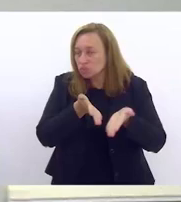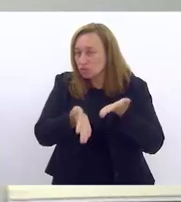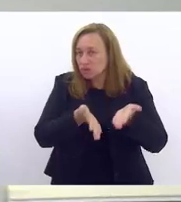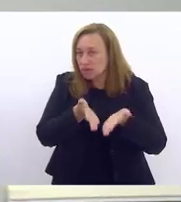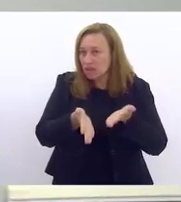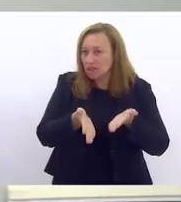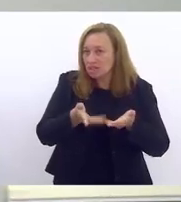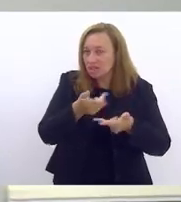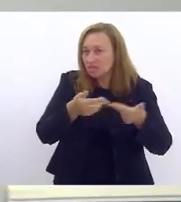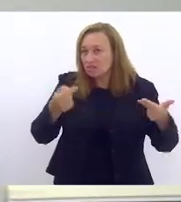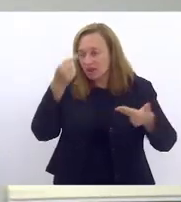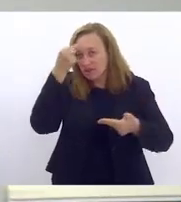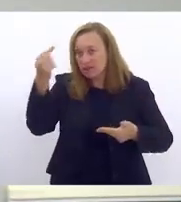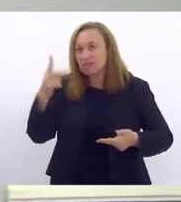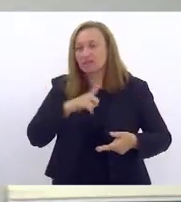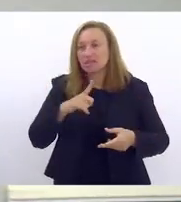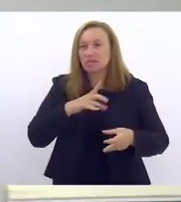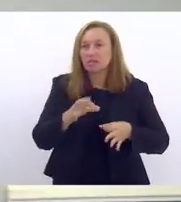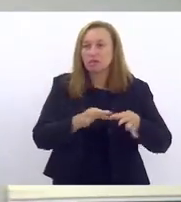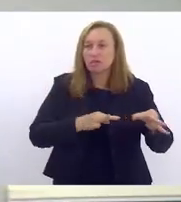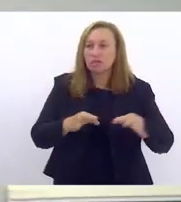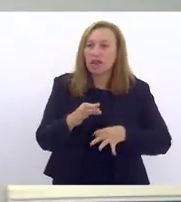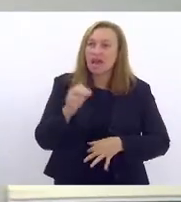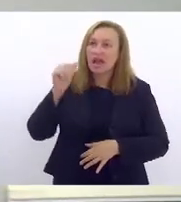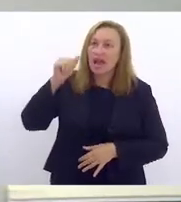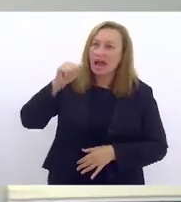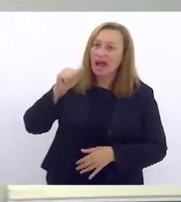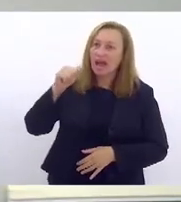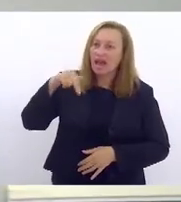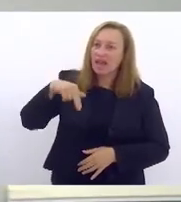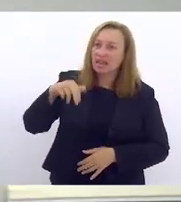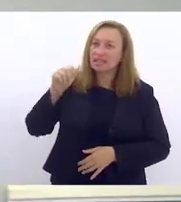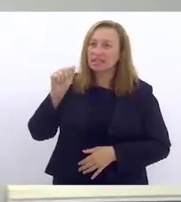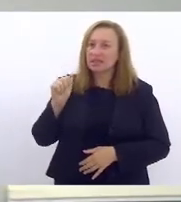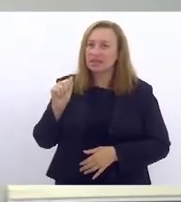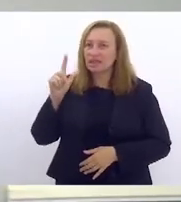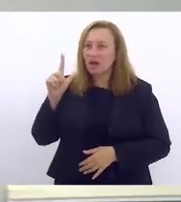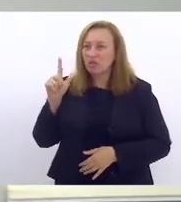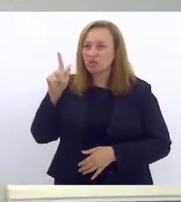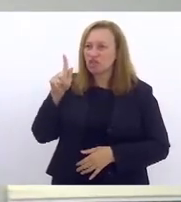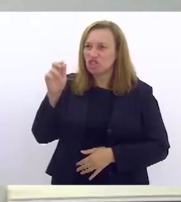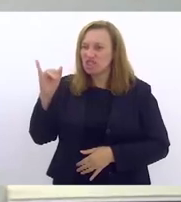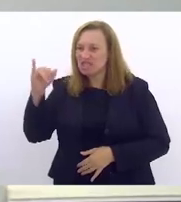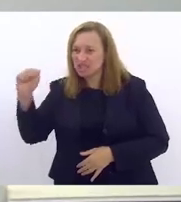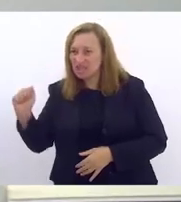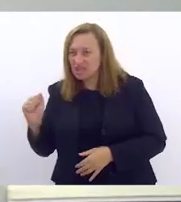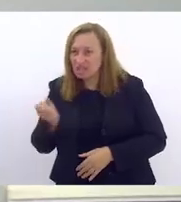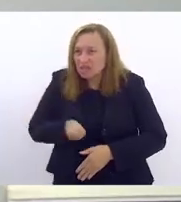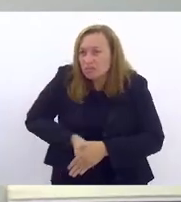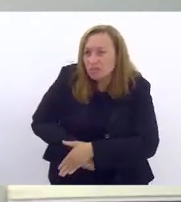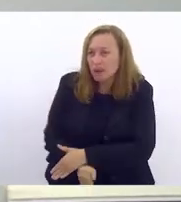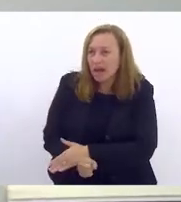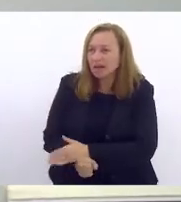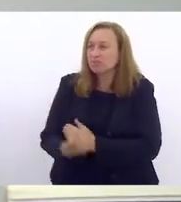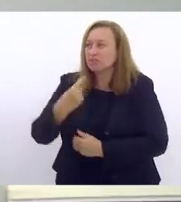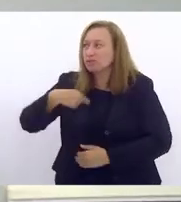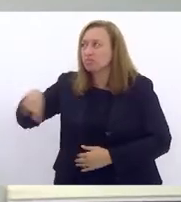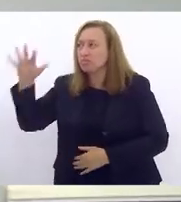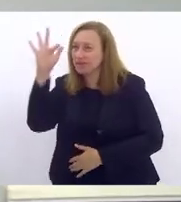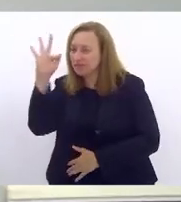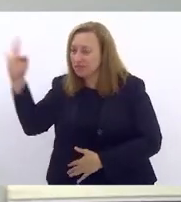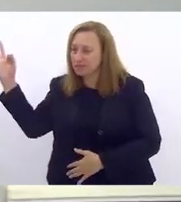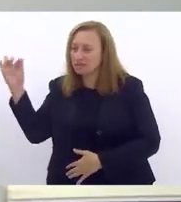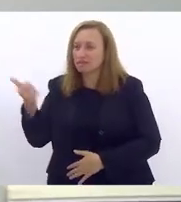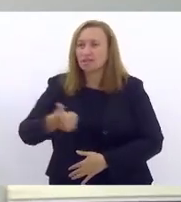ideias. A gente tem um projeto analgesia de parto, no qual nós fomos para a França, né? É